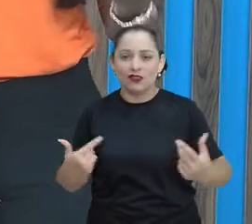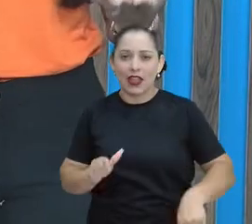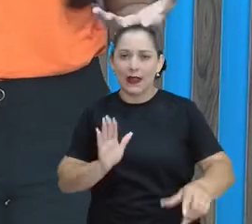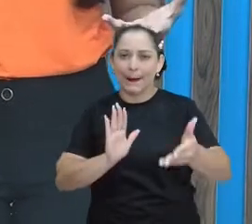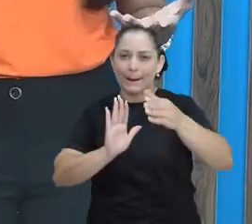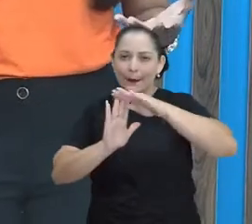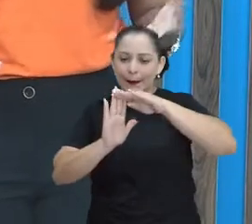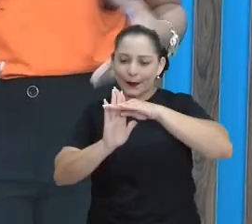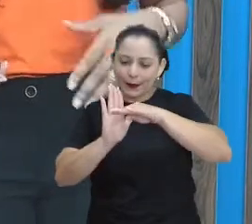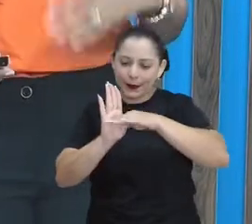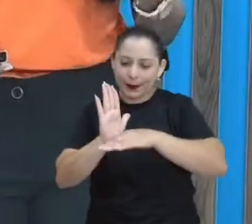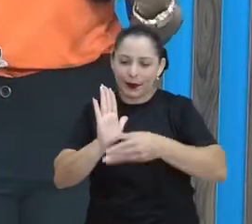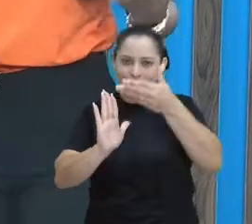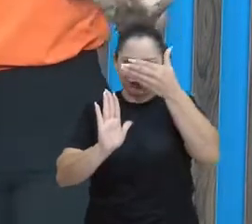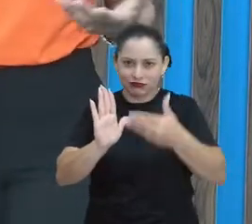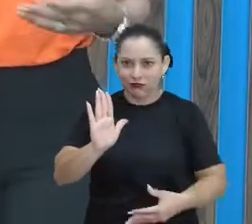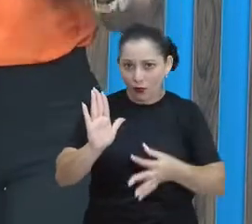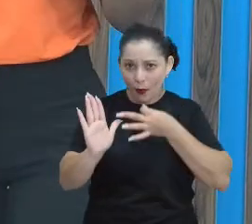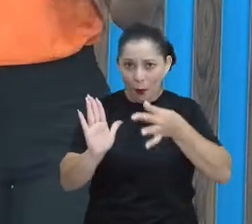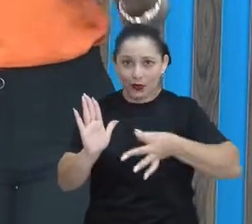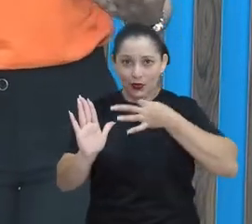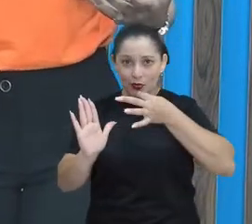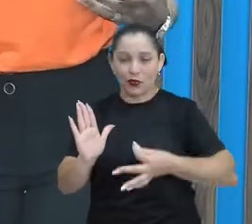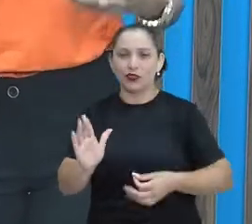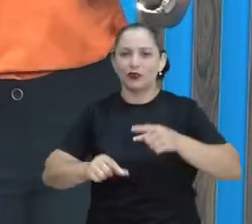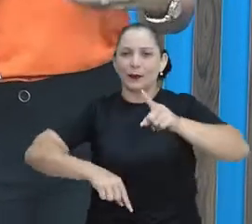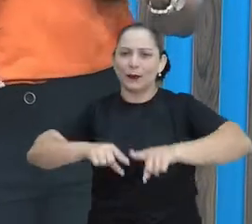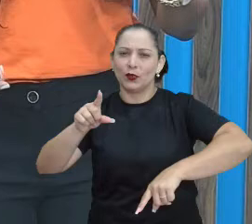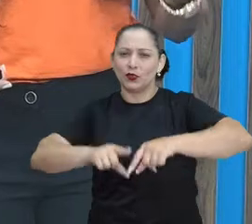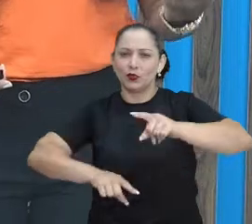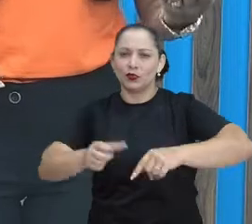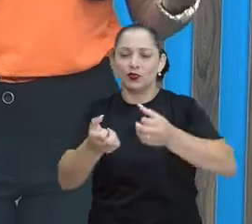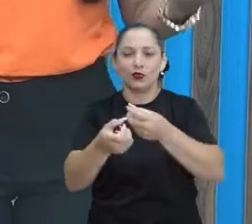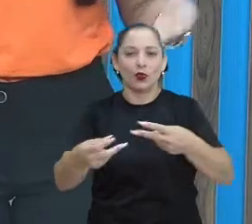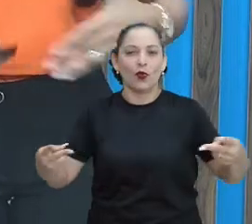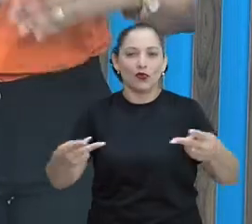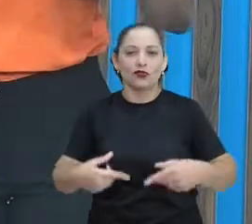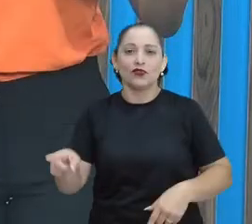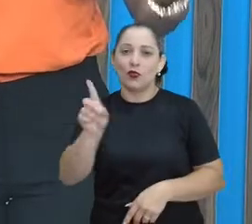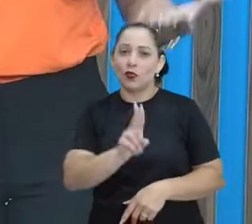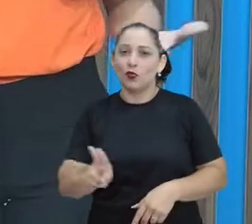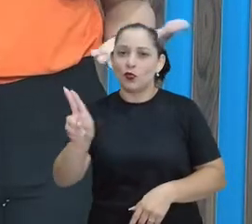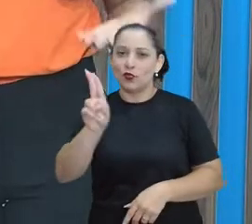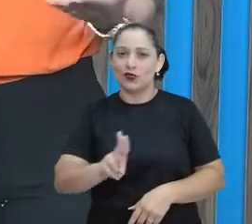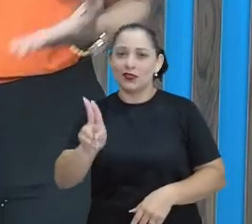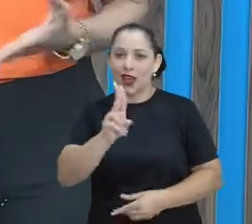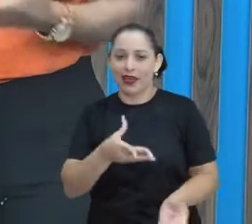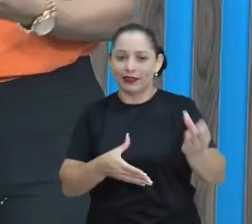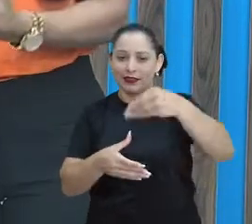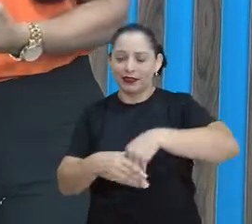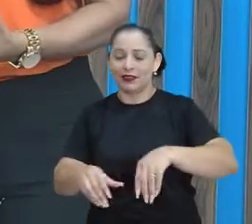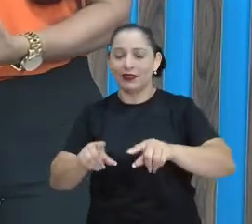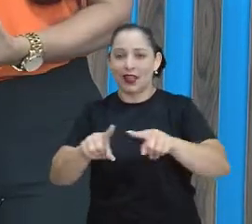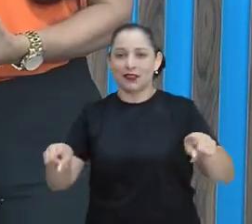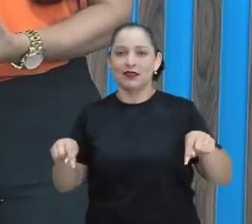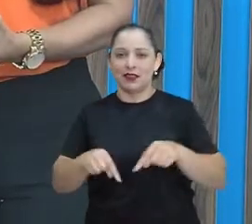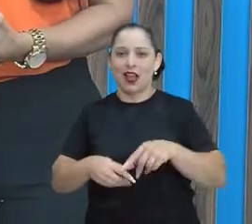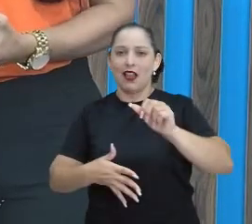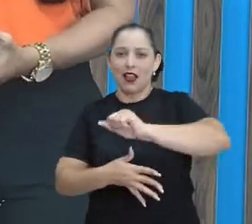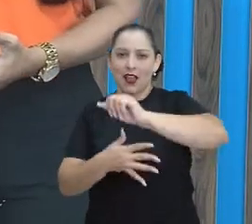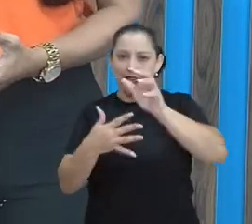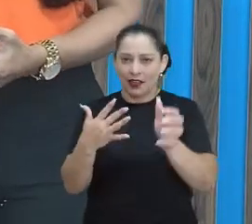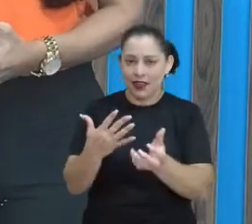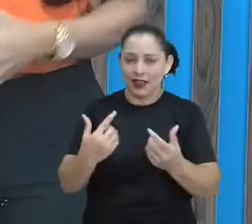sugestões de materiais que a gente pode utilizar, né, na sala de recursos, no ambiente formal, no ambiente de